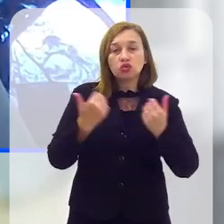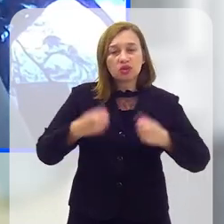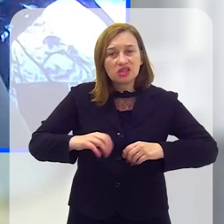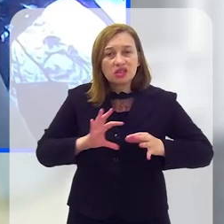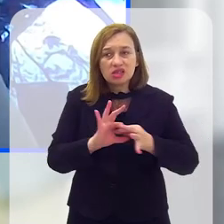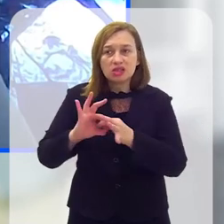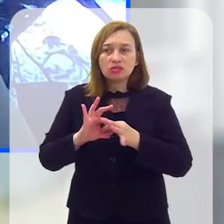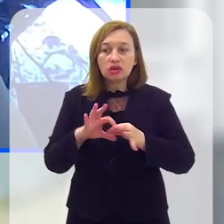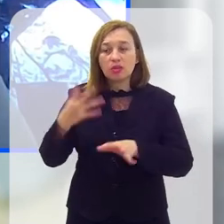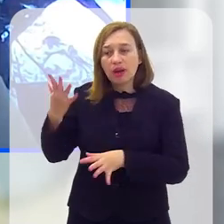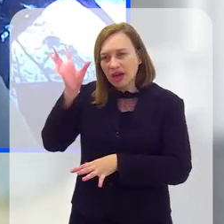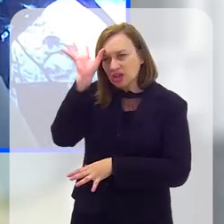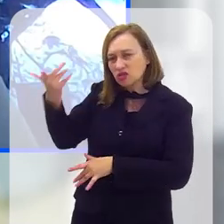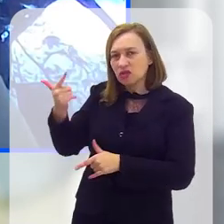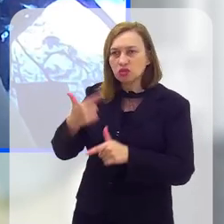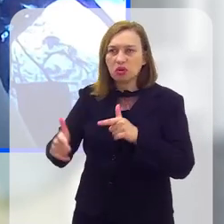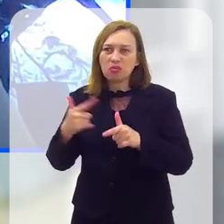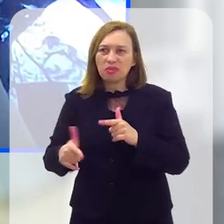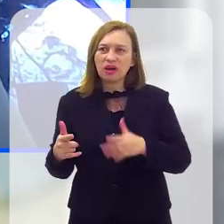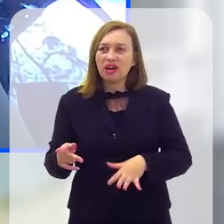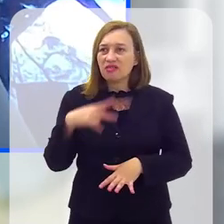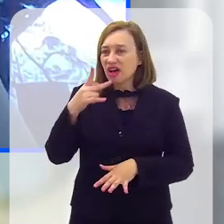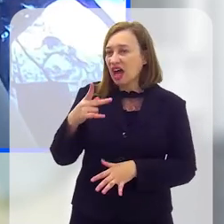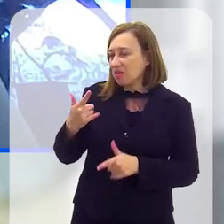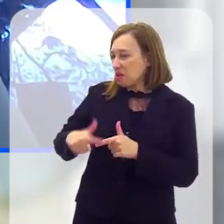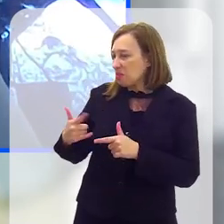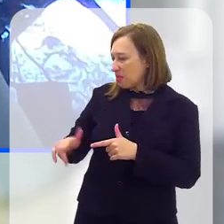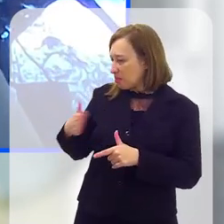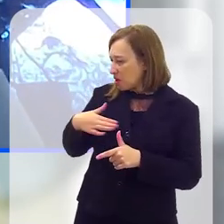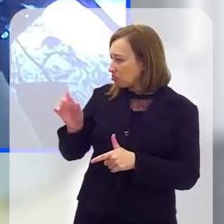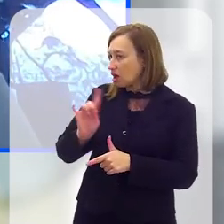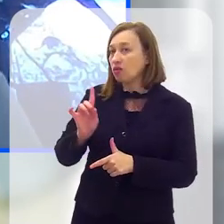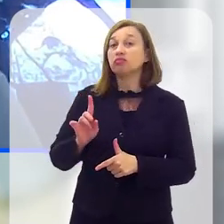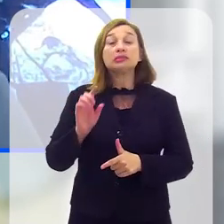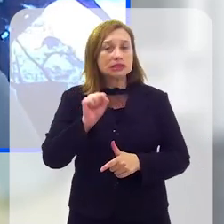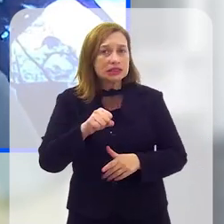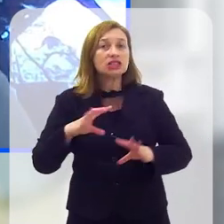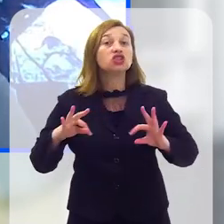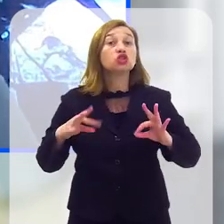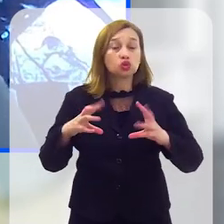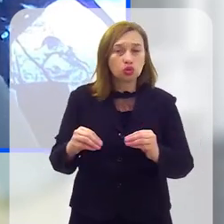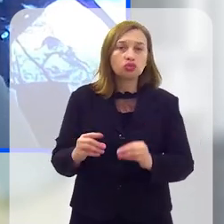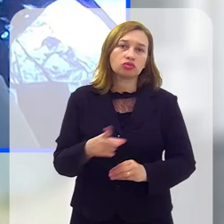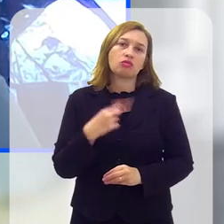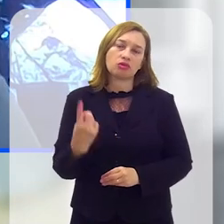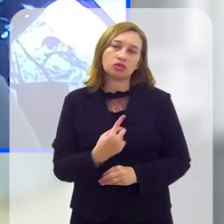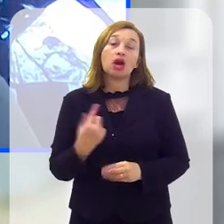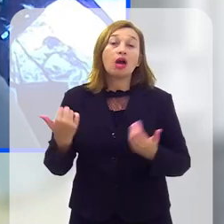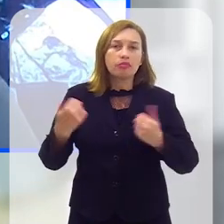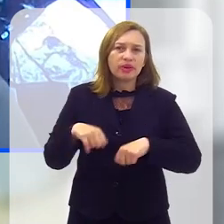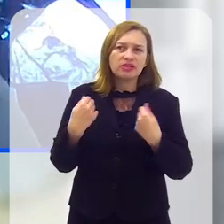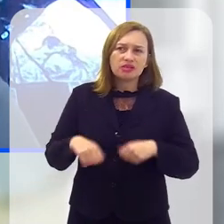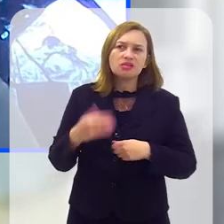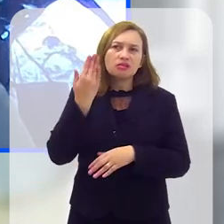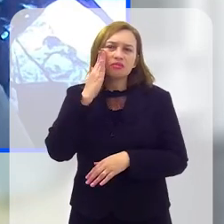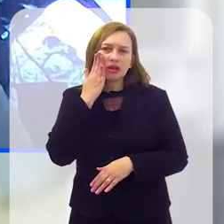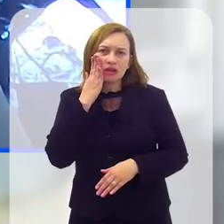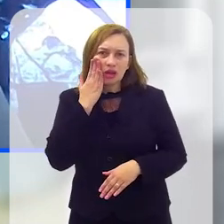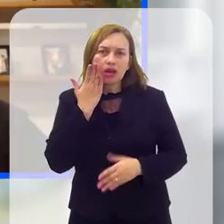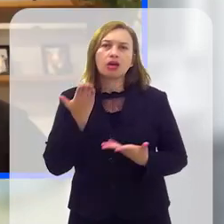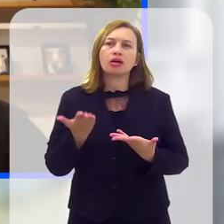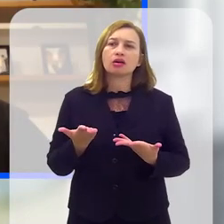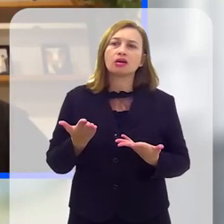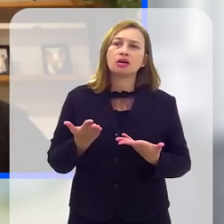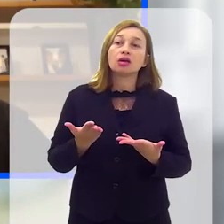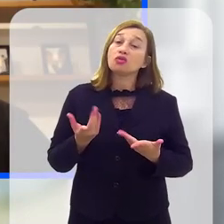que resolver essas questões. Não dá para dizer, ah, esse problema não é meu. É sim, é o problema de todos nós. Então, a gente precisa